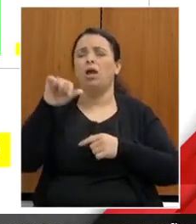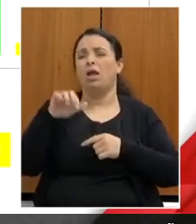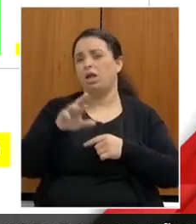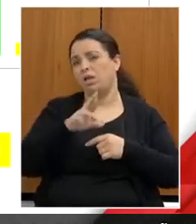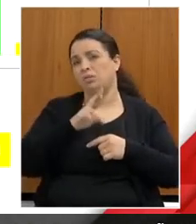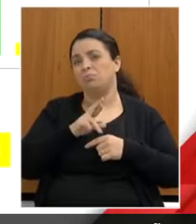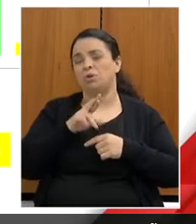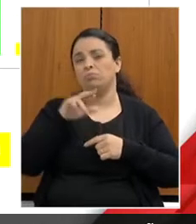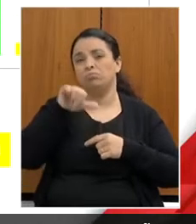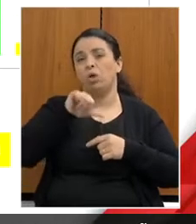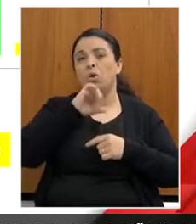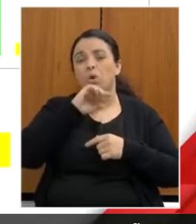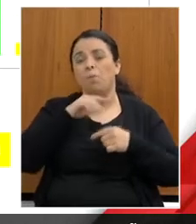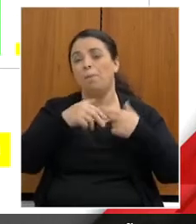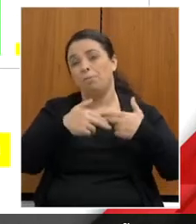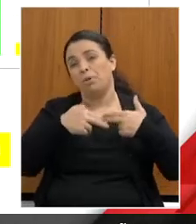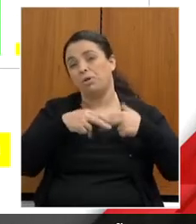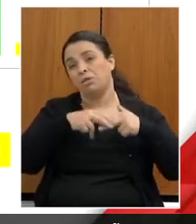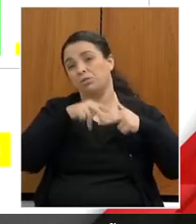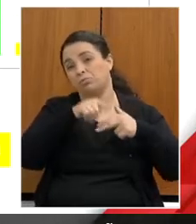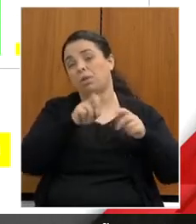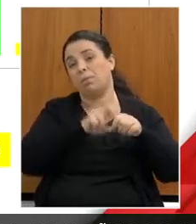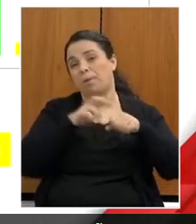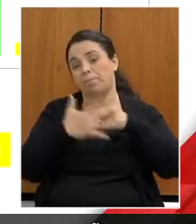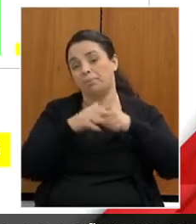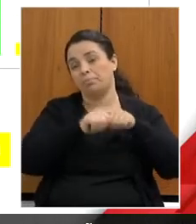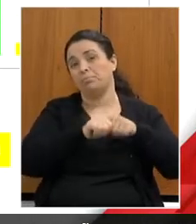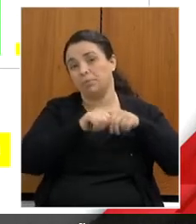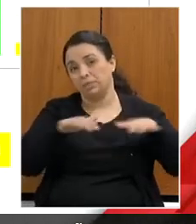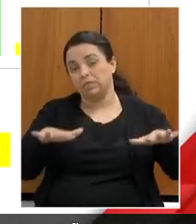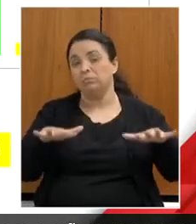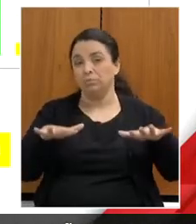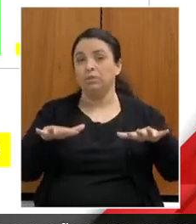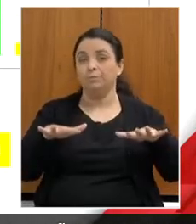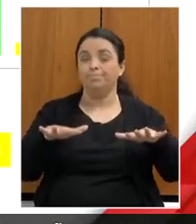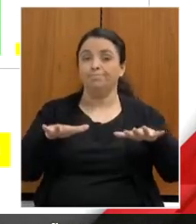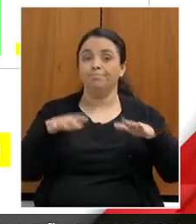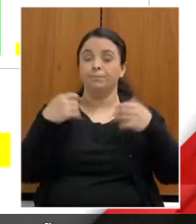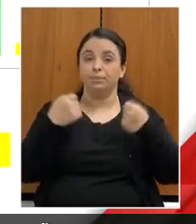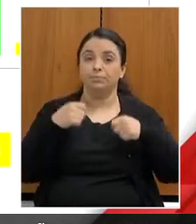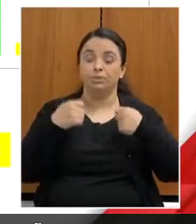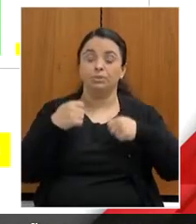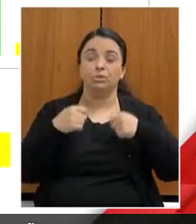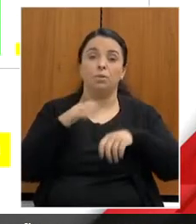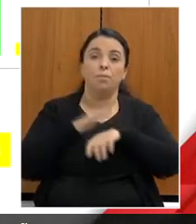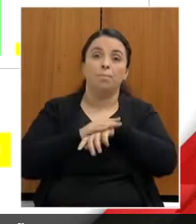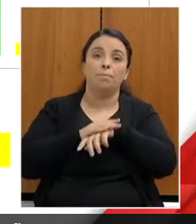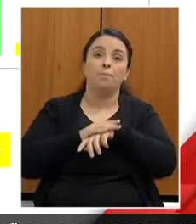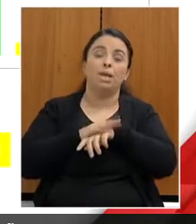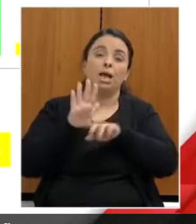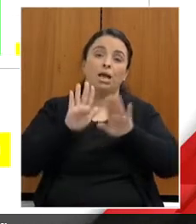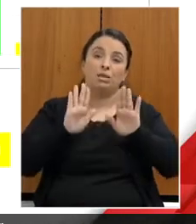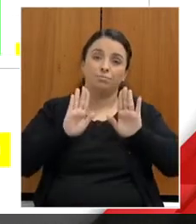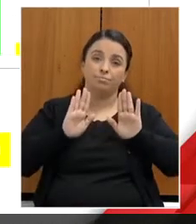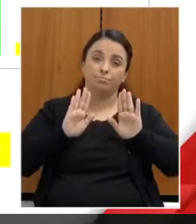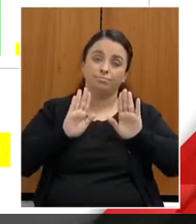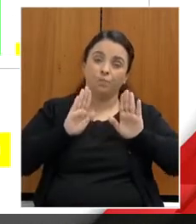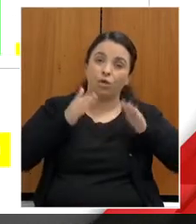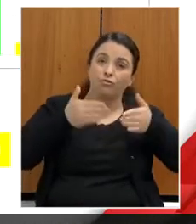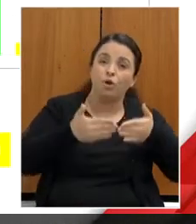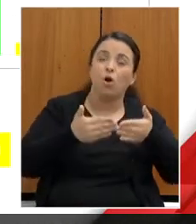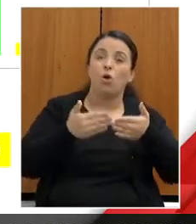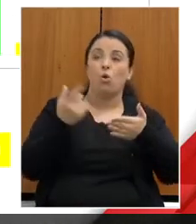à pandemia. Tivemos, obviamente, que dedicar muito à execução